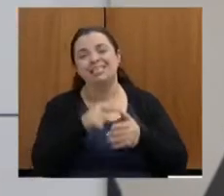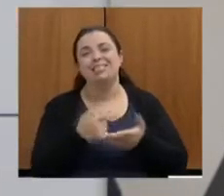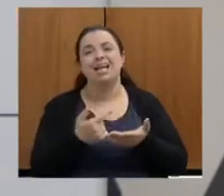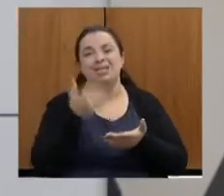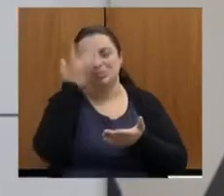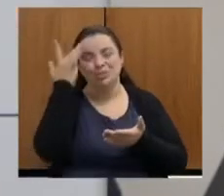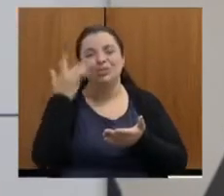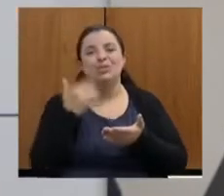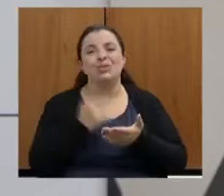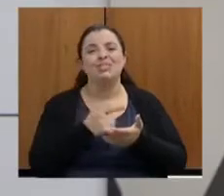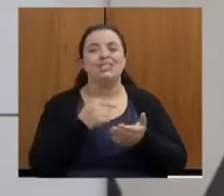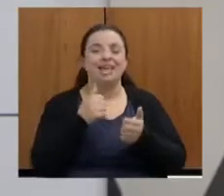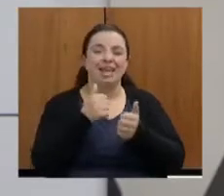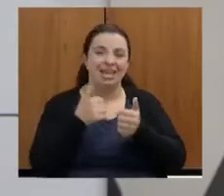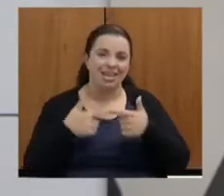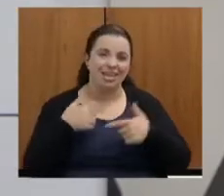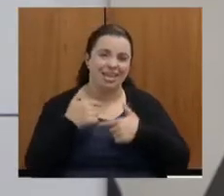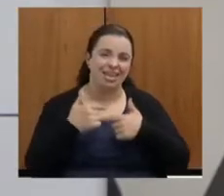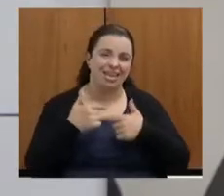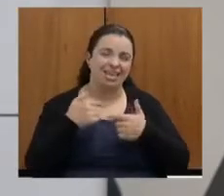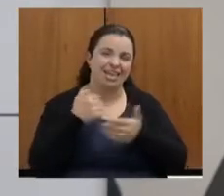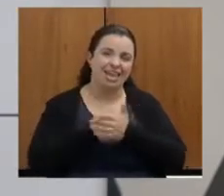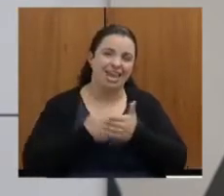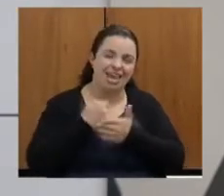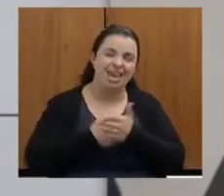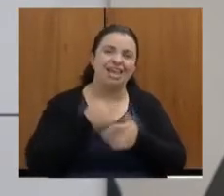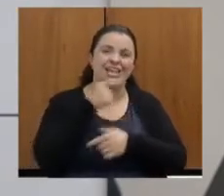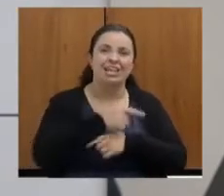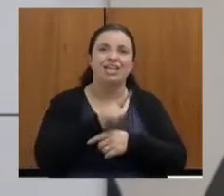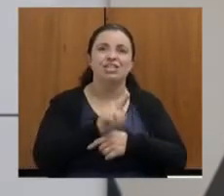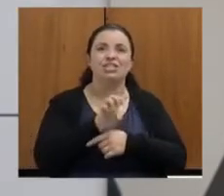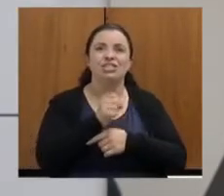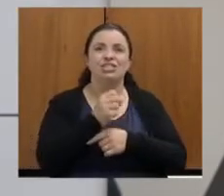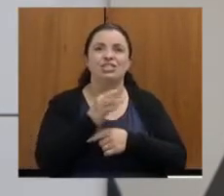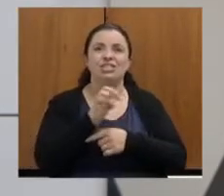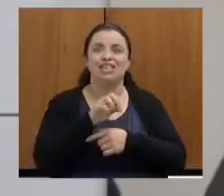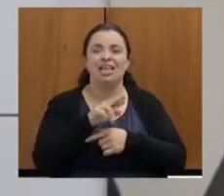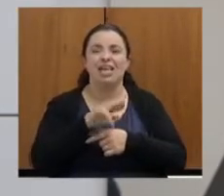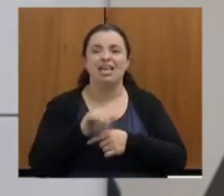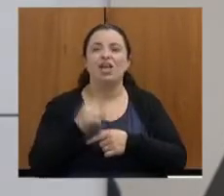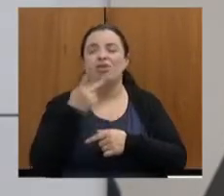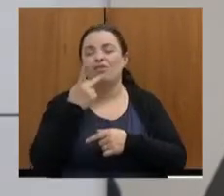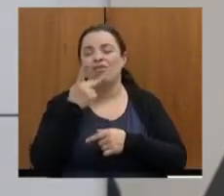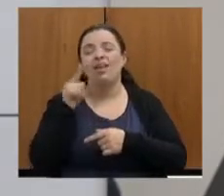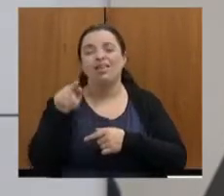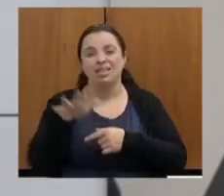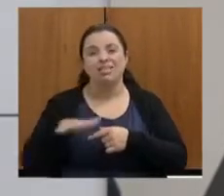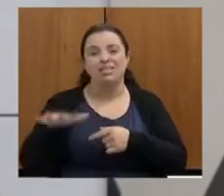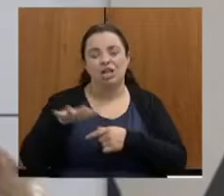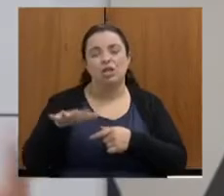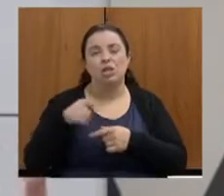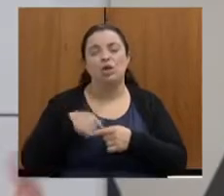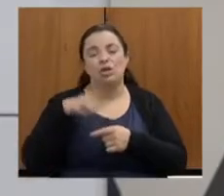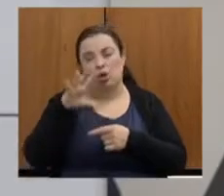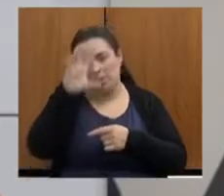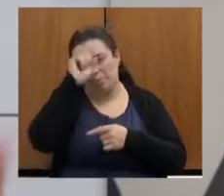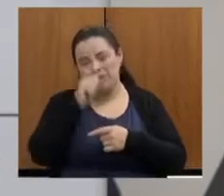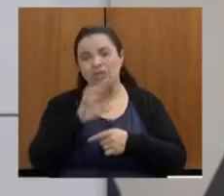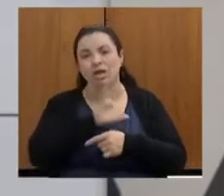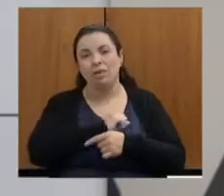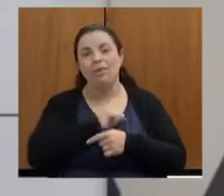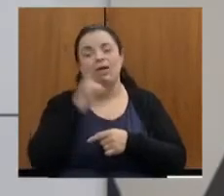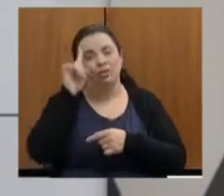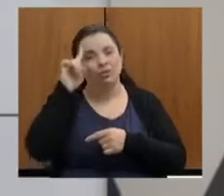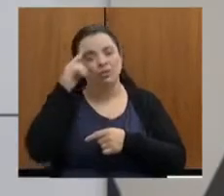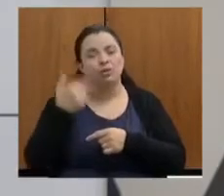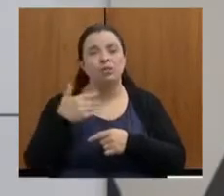vamos falar do território que eu tenho caminhado nele dessas pessoas maravilhosas que eu tenho aprendido a amar cada vez mais